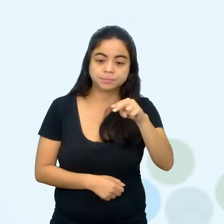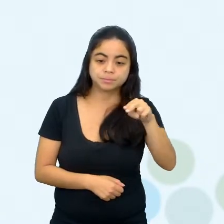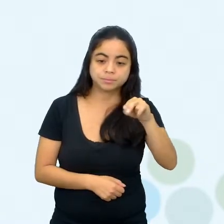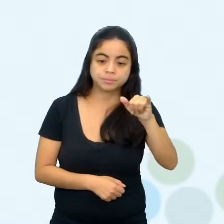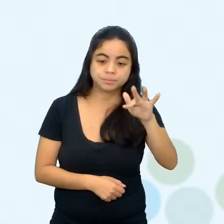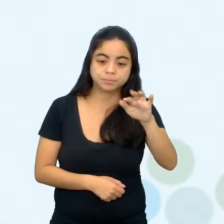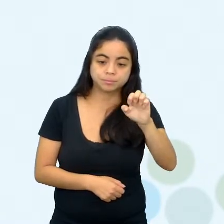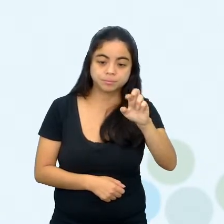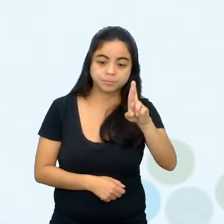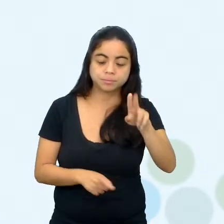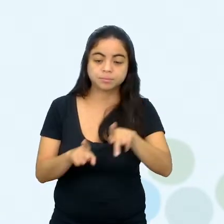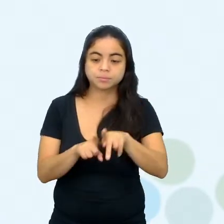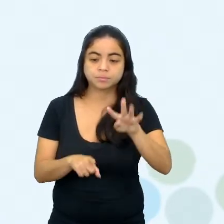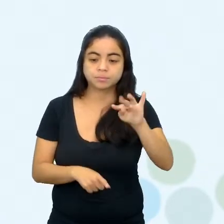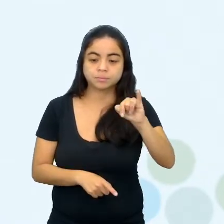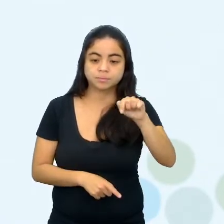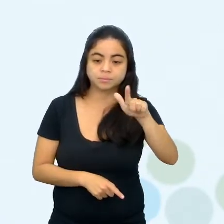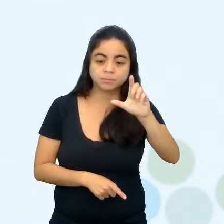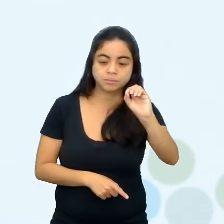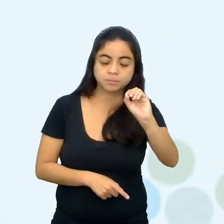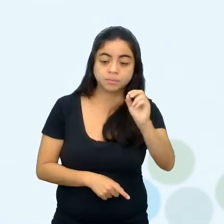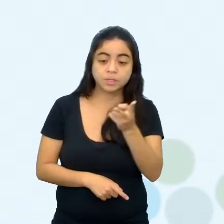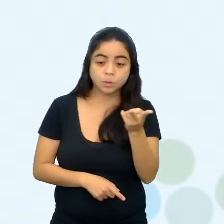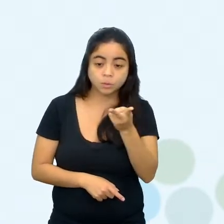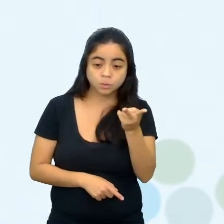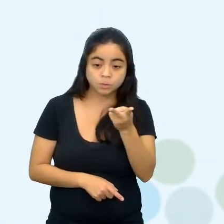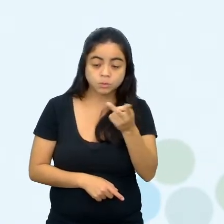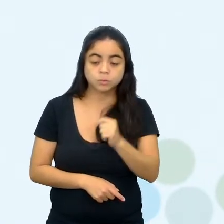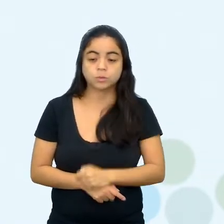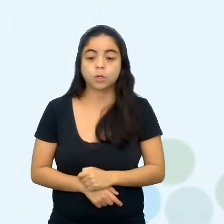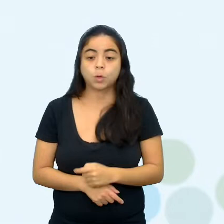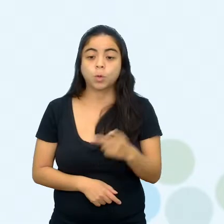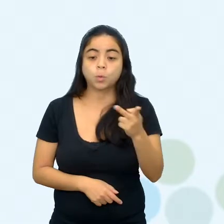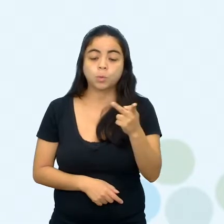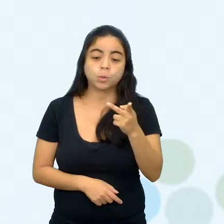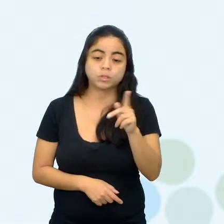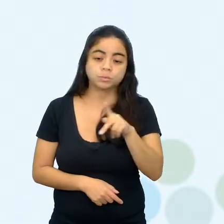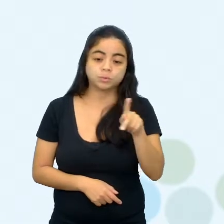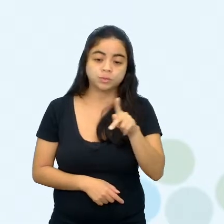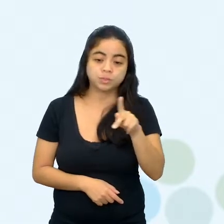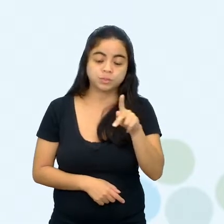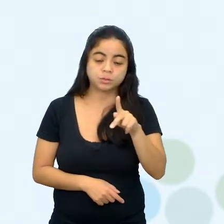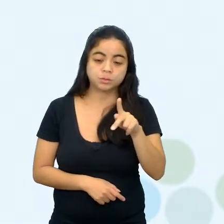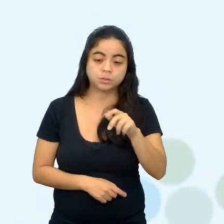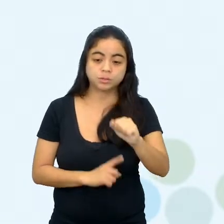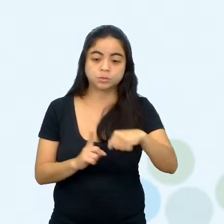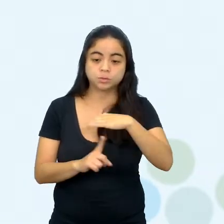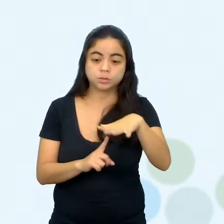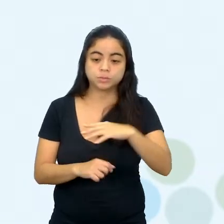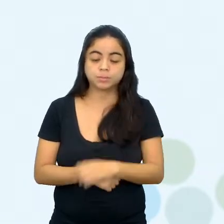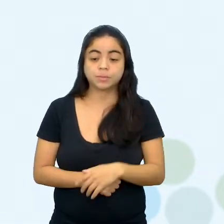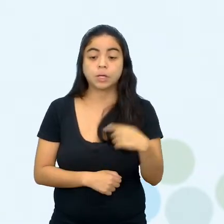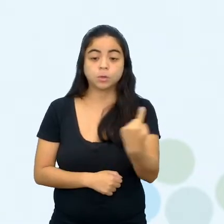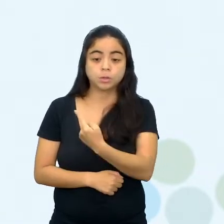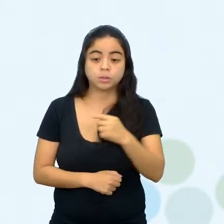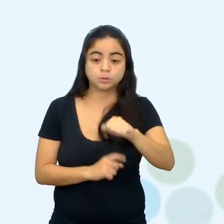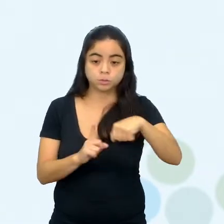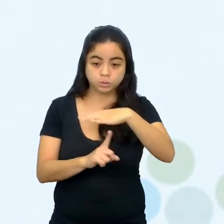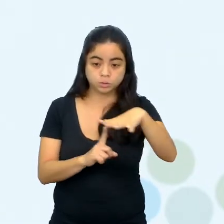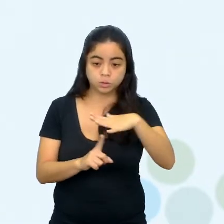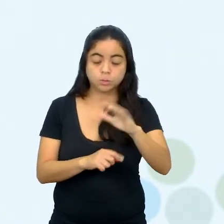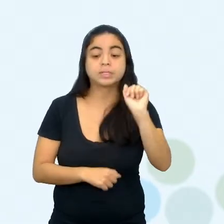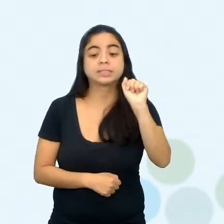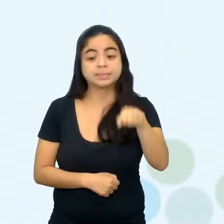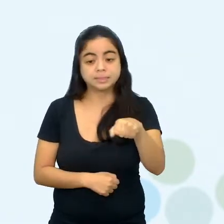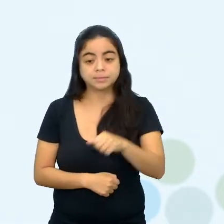que vocês já conhecem. Então, a Jennifer e o Thiago são os outros professores de sociologia daqui. Somos sociólogos? Sim.